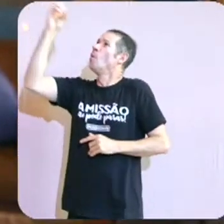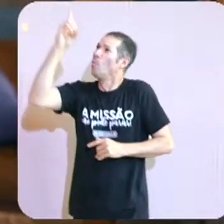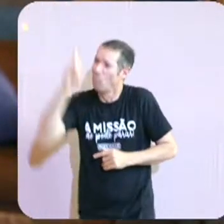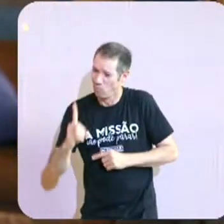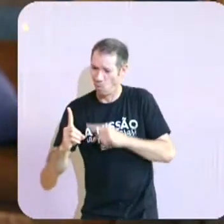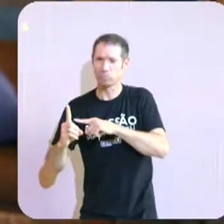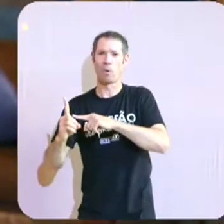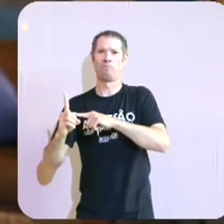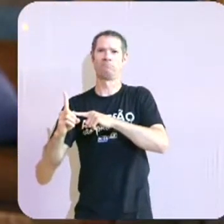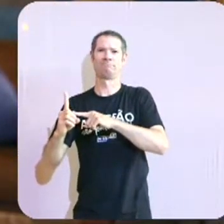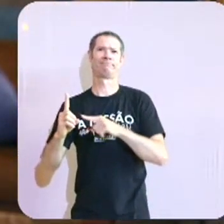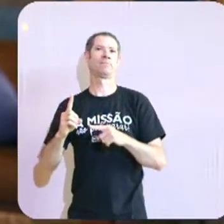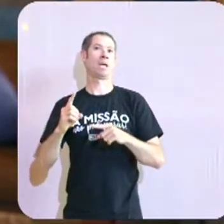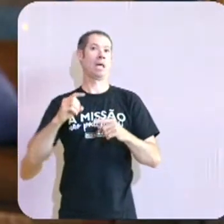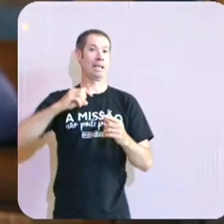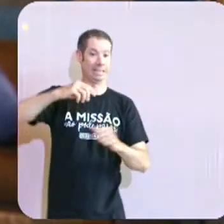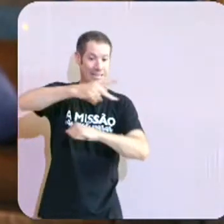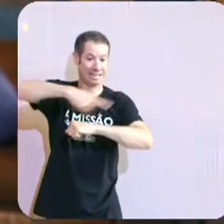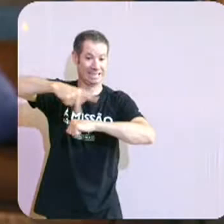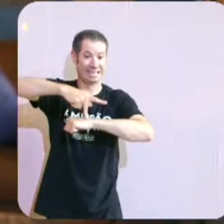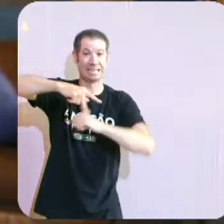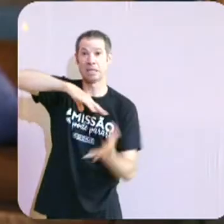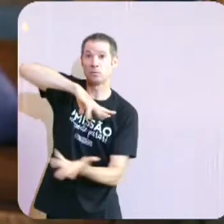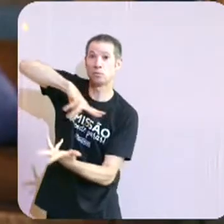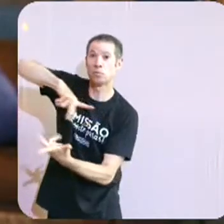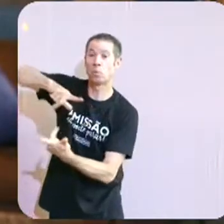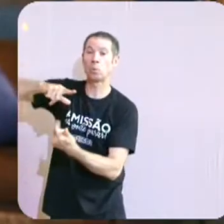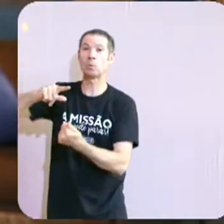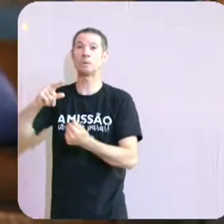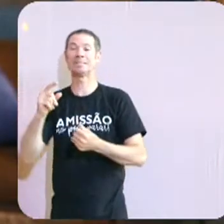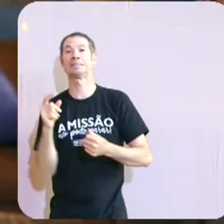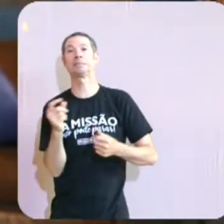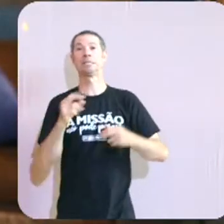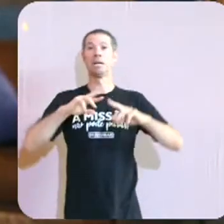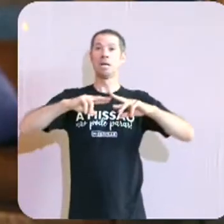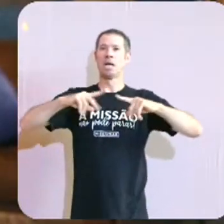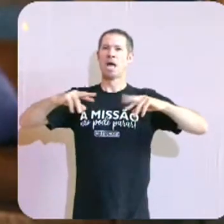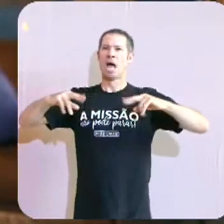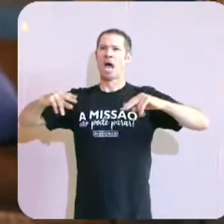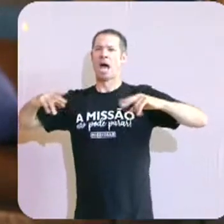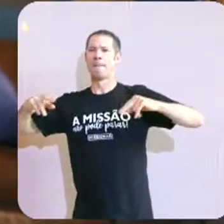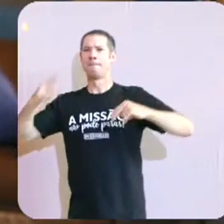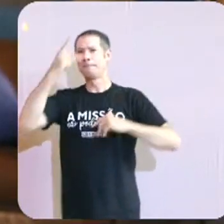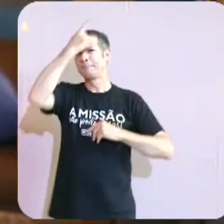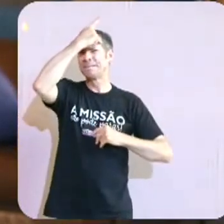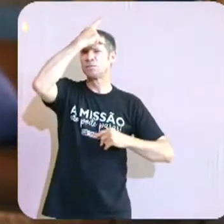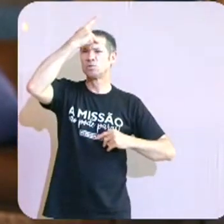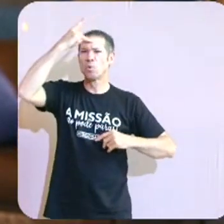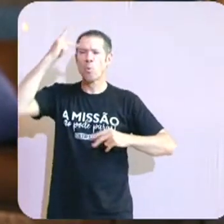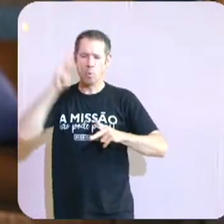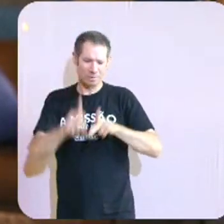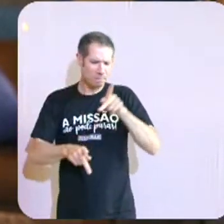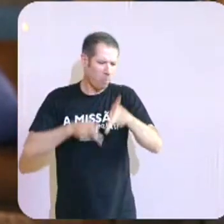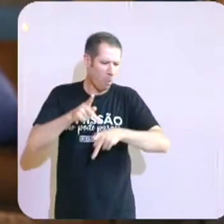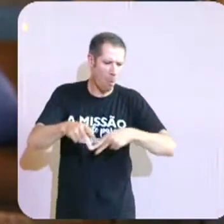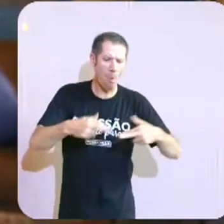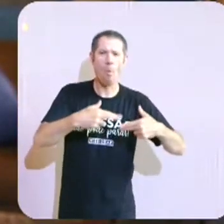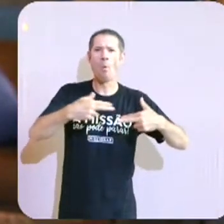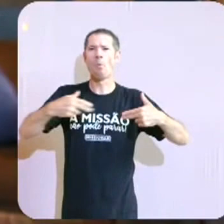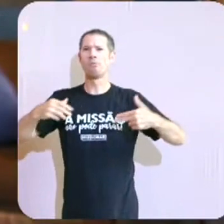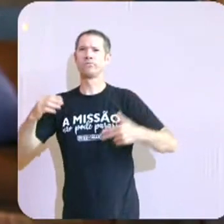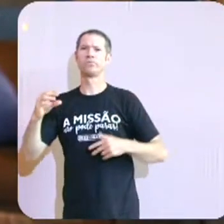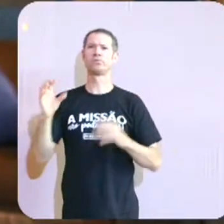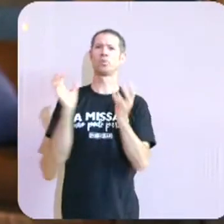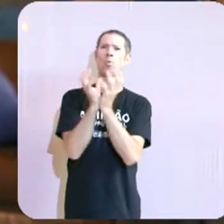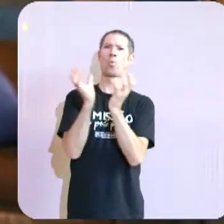a palavra nações aqui nesse texto significa etnias. São as diferentes raças e povos, os grupos